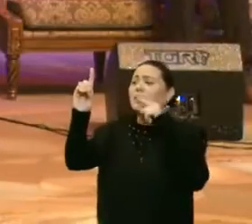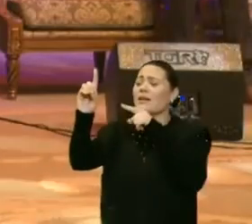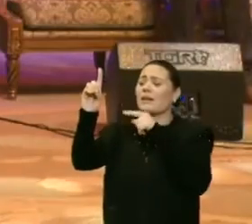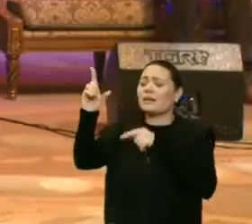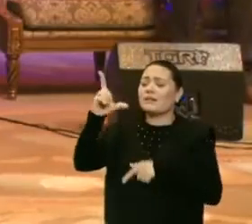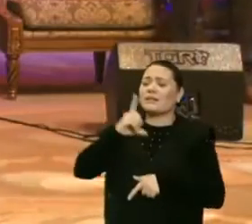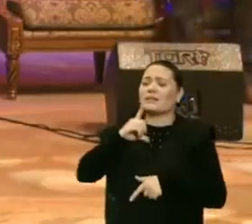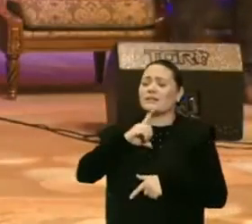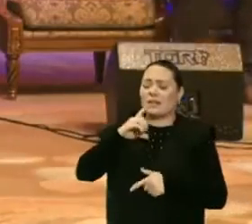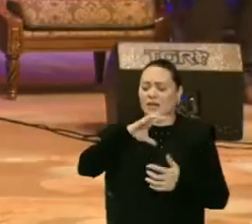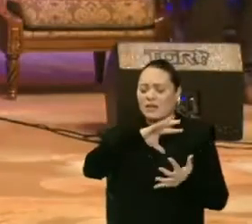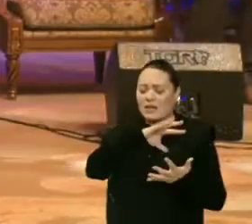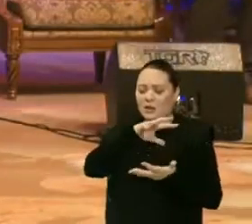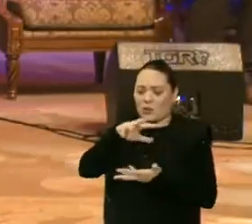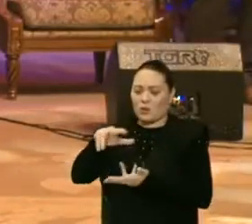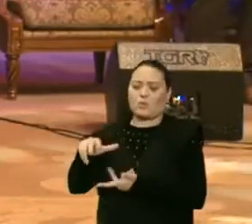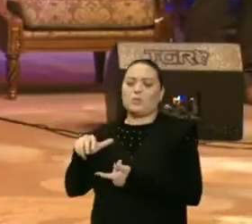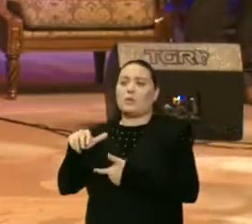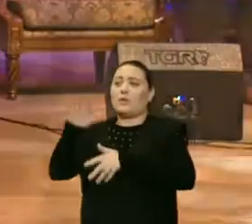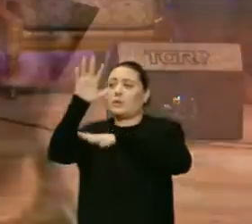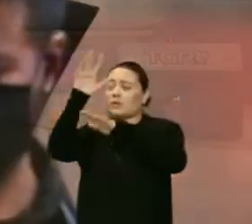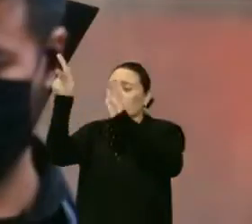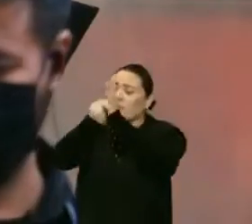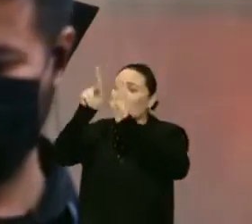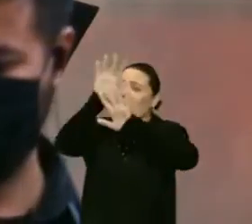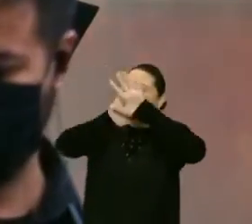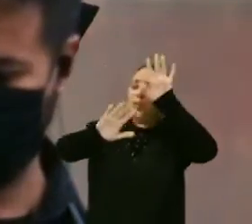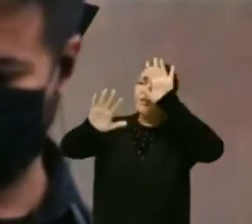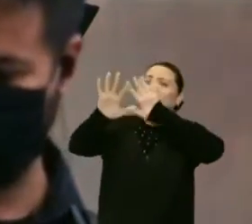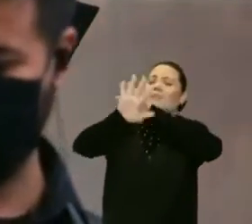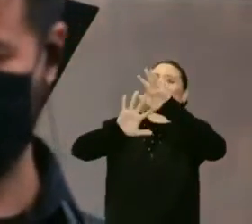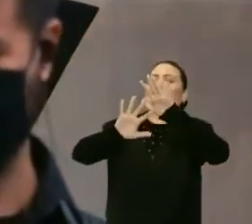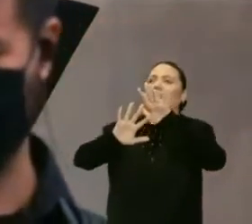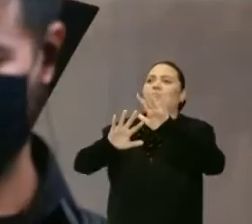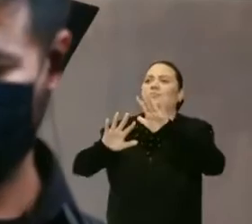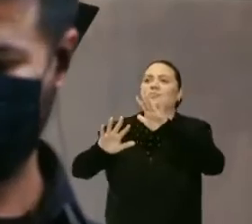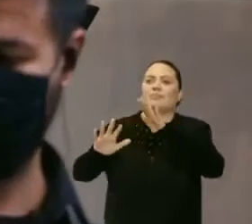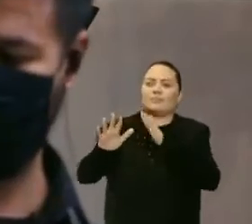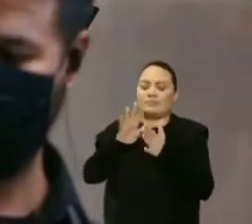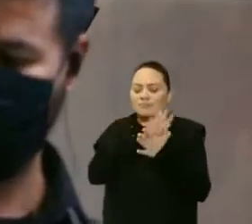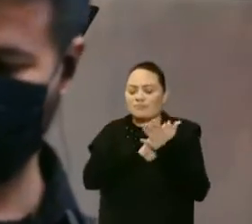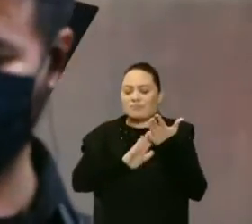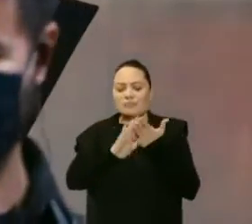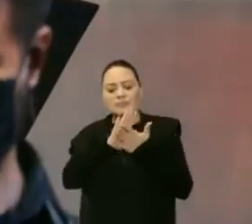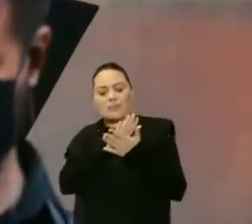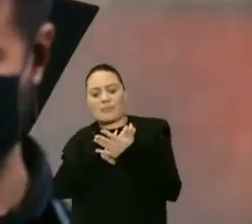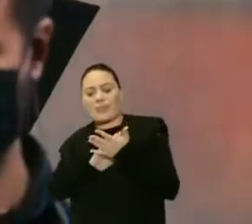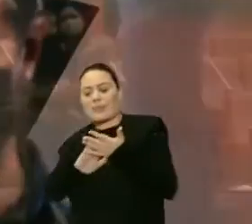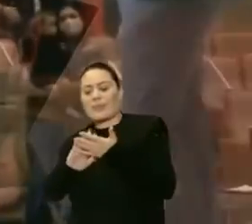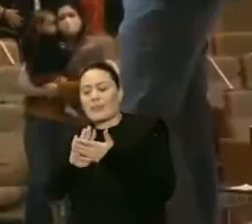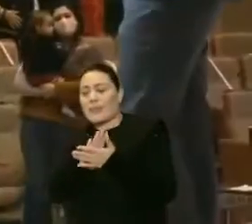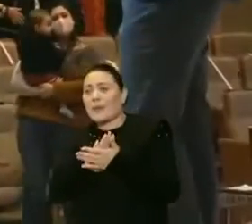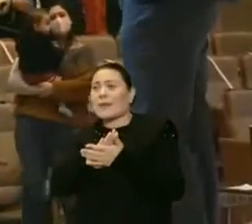Tens o meu mundo em Tuas mãos. Nada é